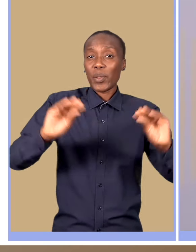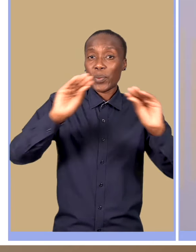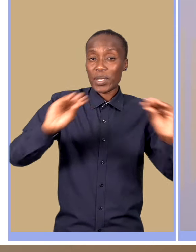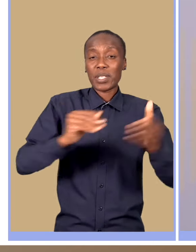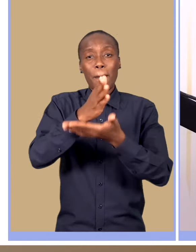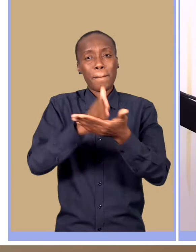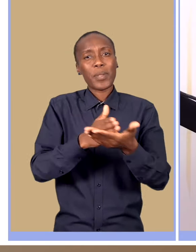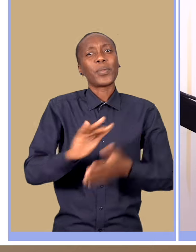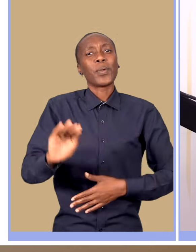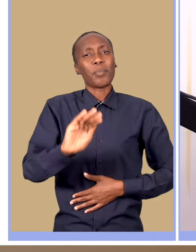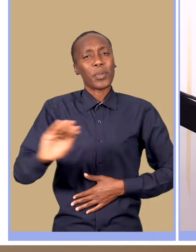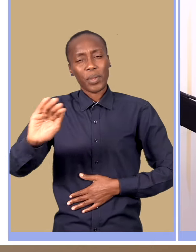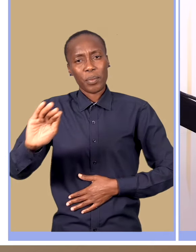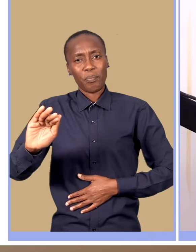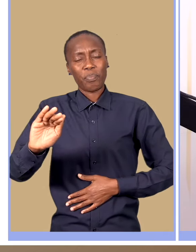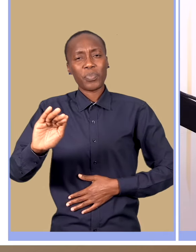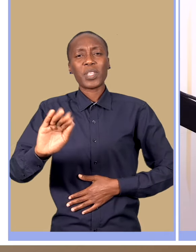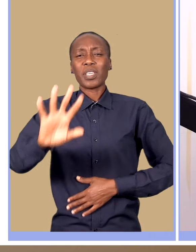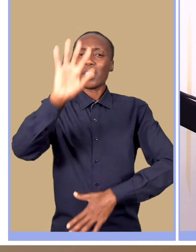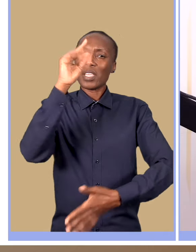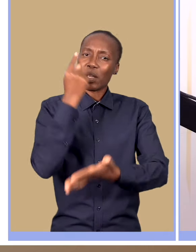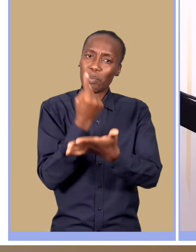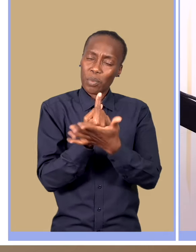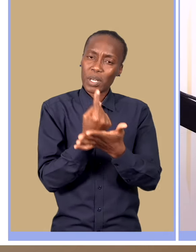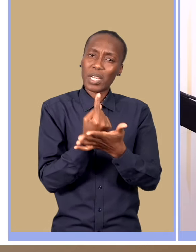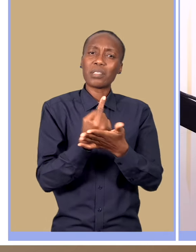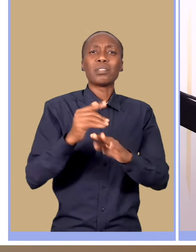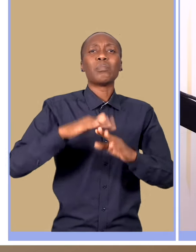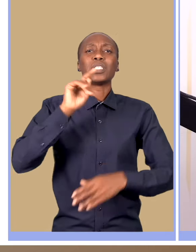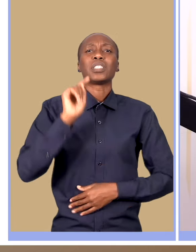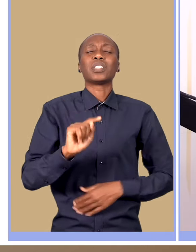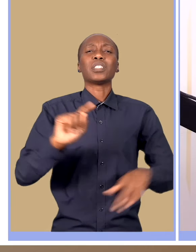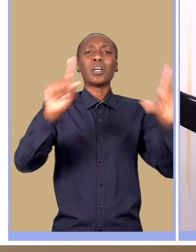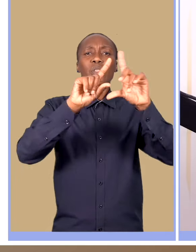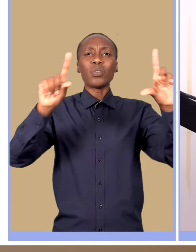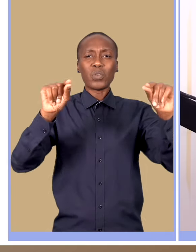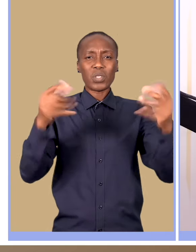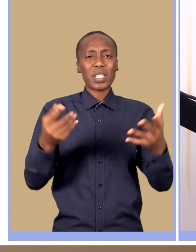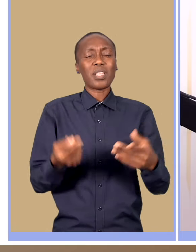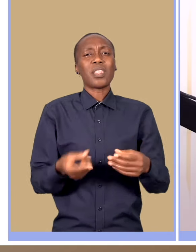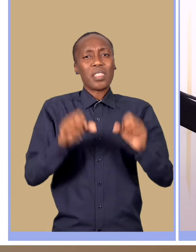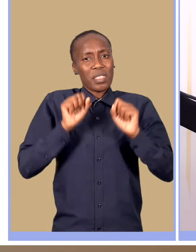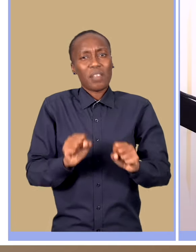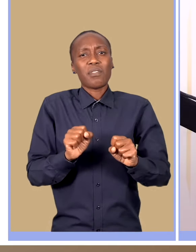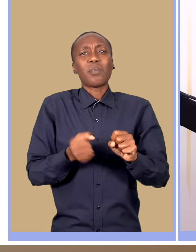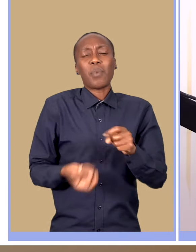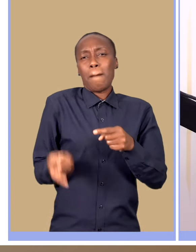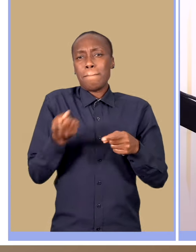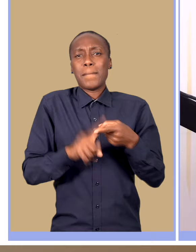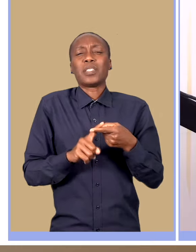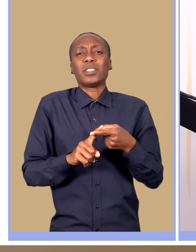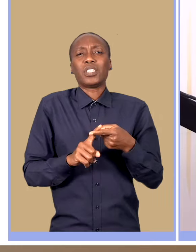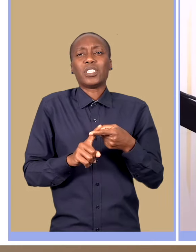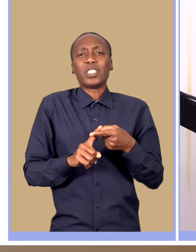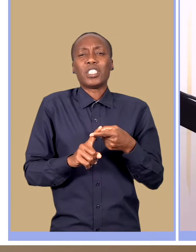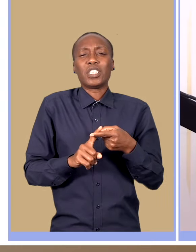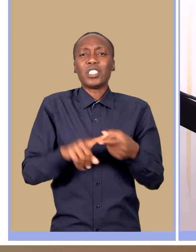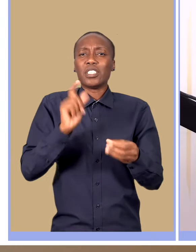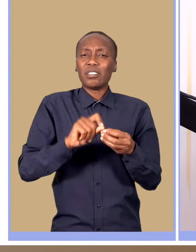educação ambiental é uma área extremamente necessária. Devemos investir para